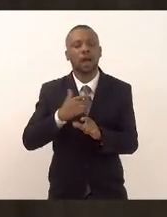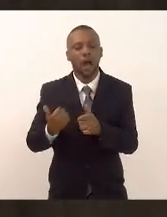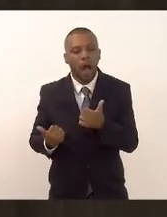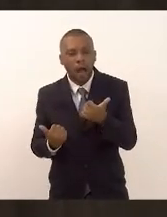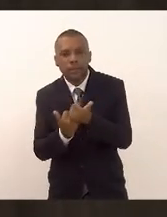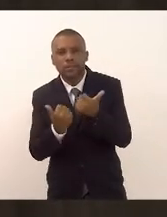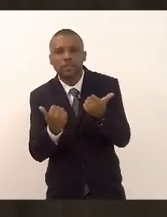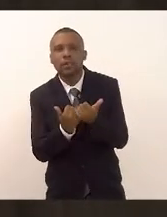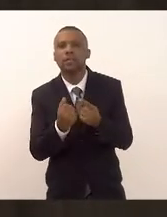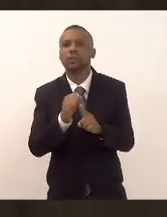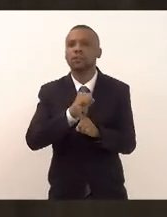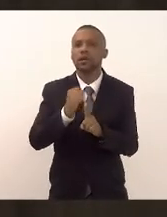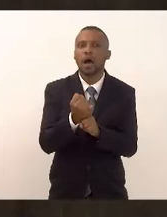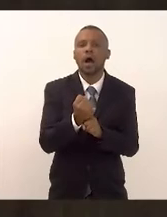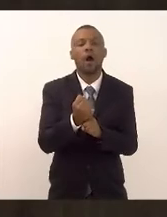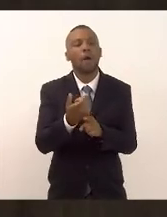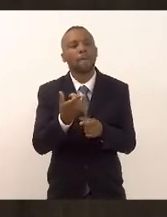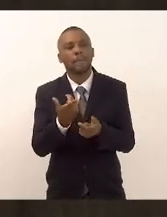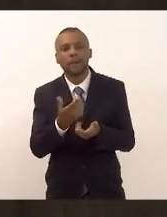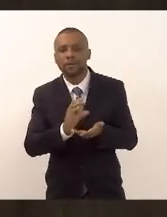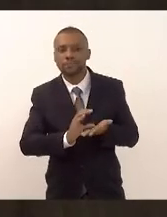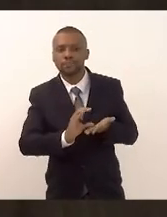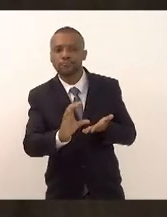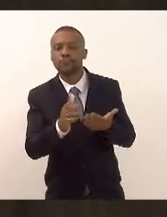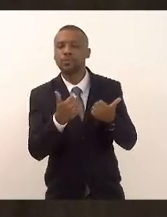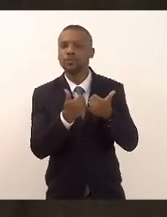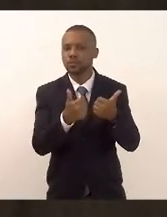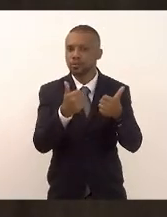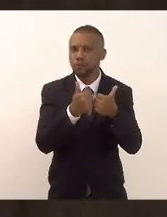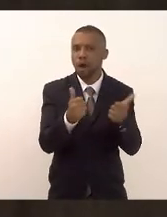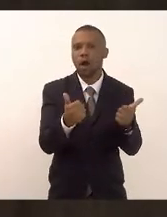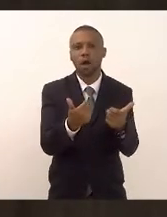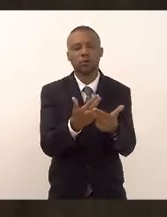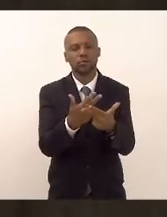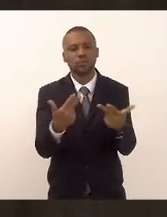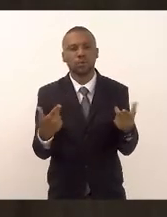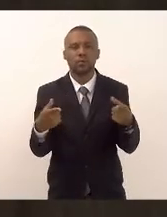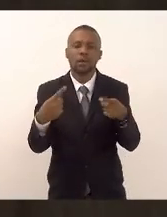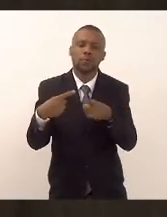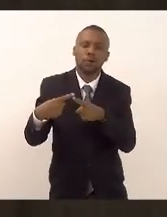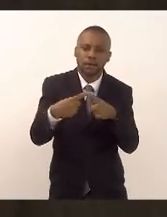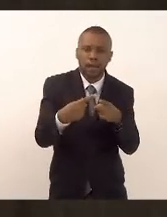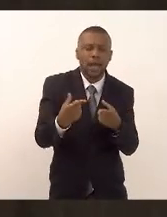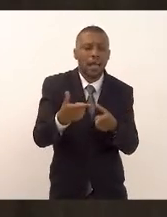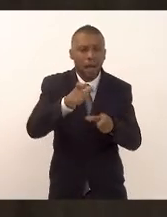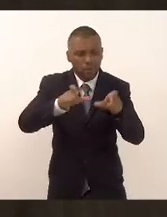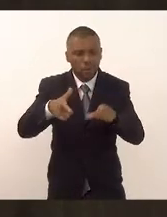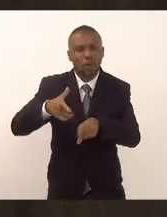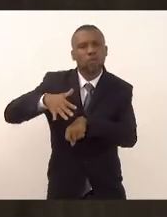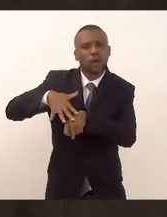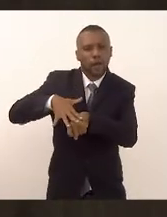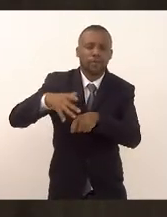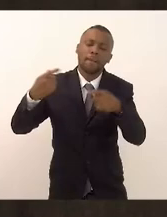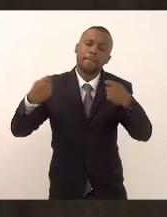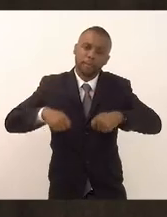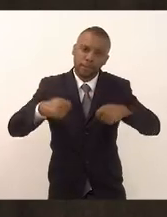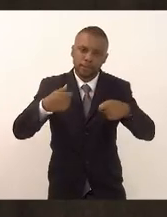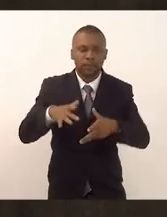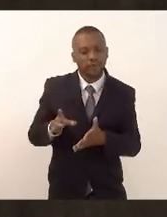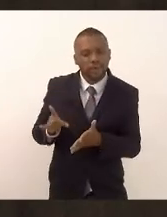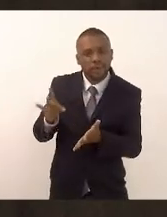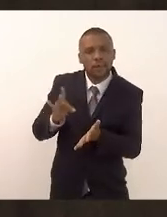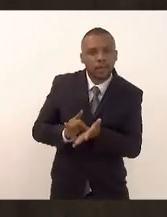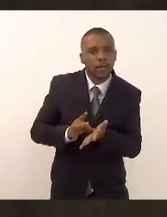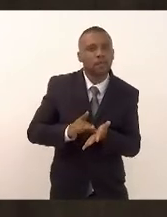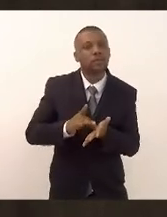concessão de auxílio-transporte, da habitação também, porque os portadores de tuberculose precisam verdadeiramente